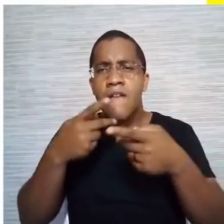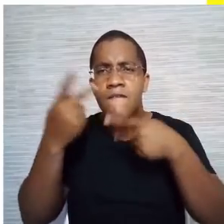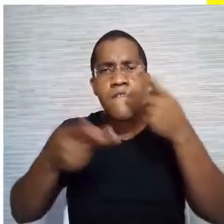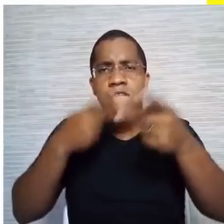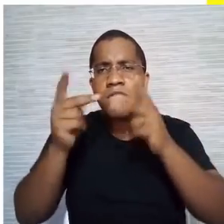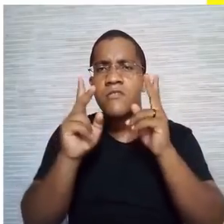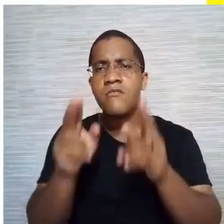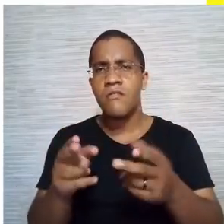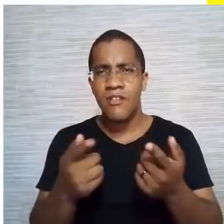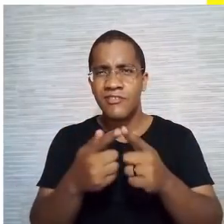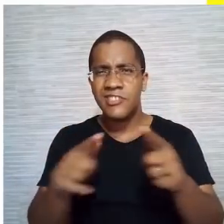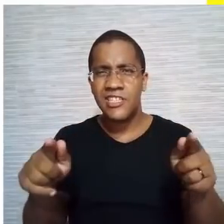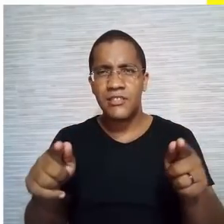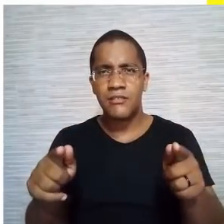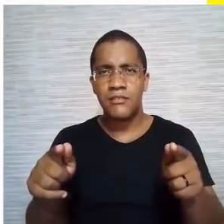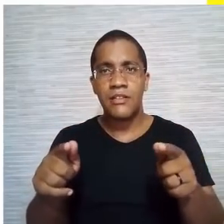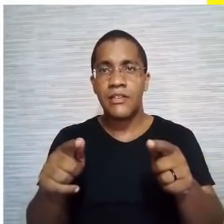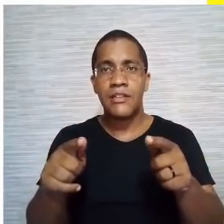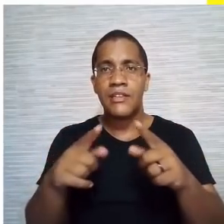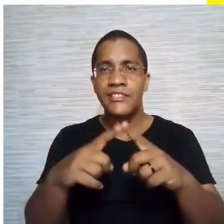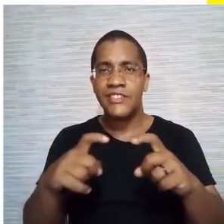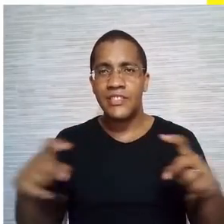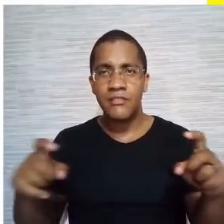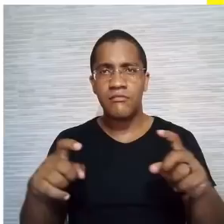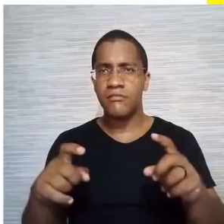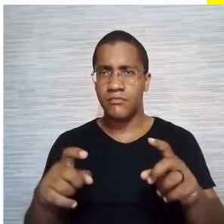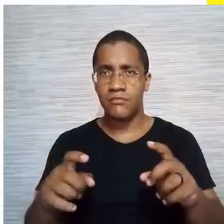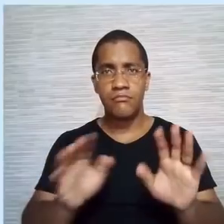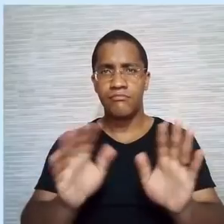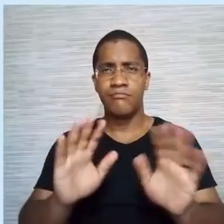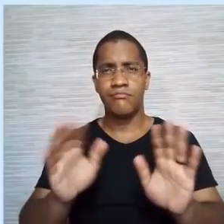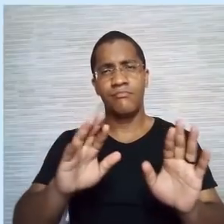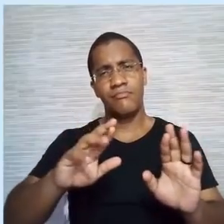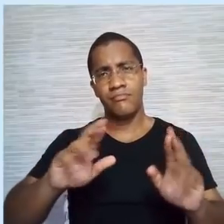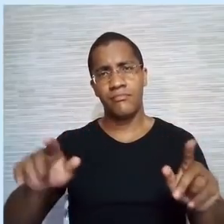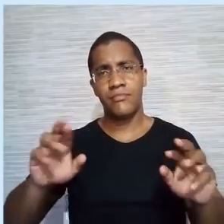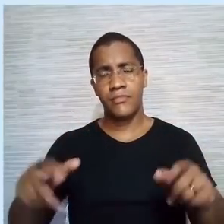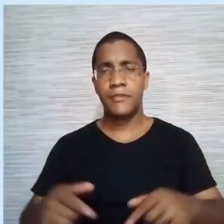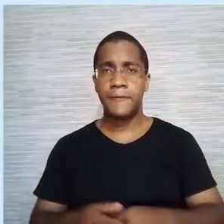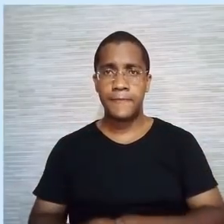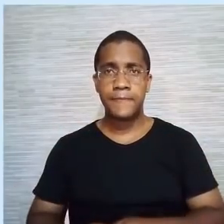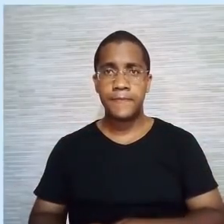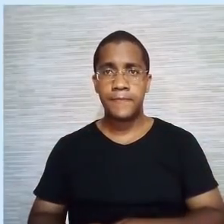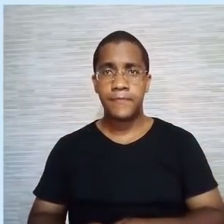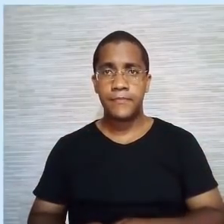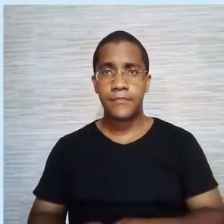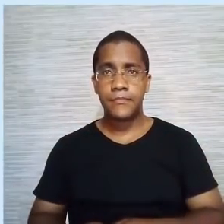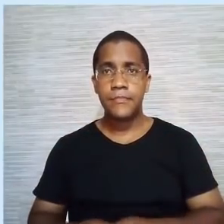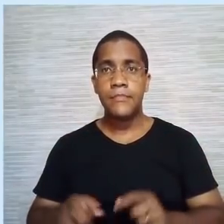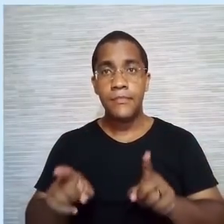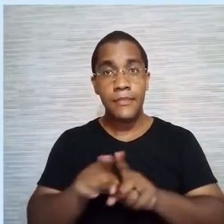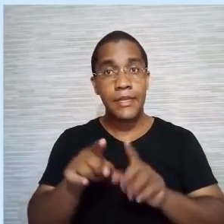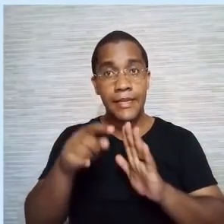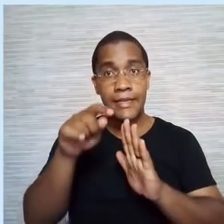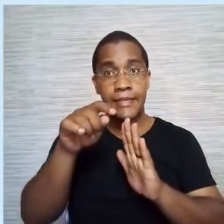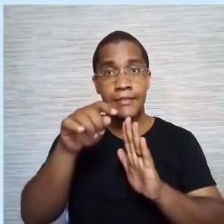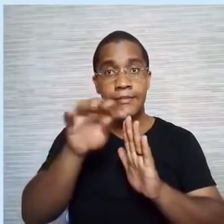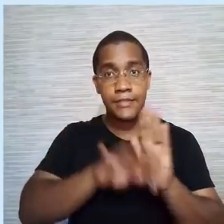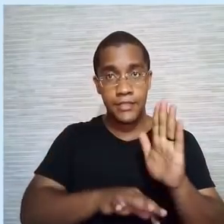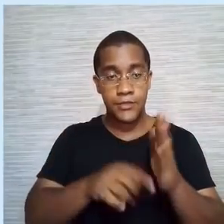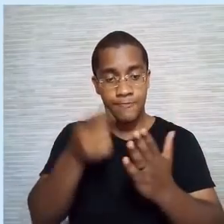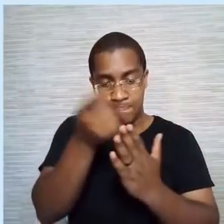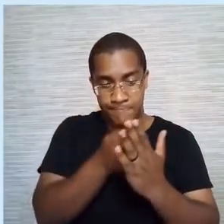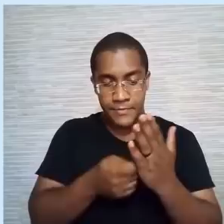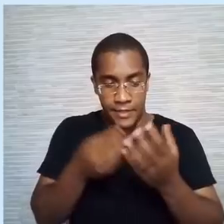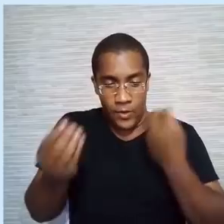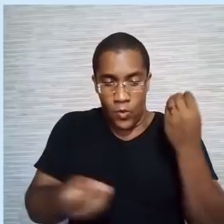evitar gírias. Isso pode ser danoso ao seu texto. Além da preocupação com a escrita, de evitar o